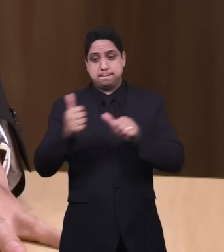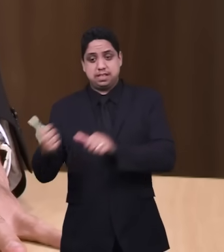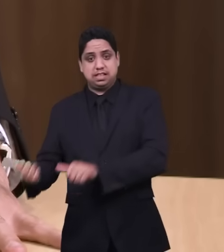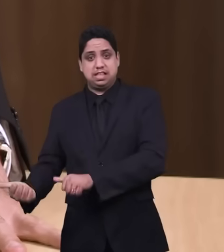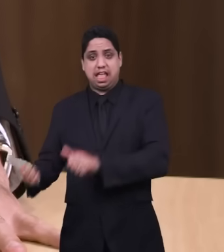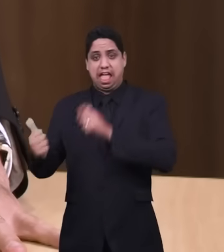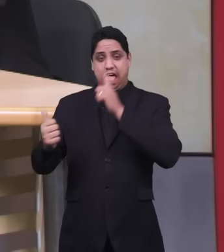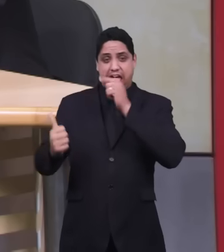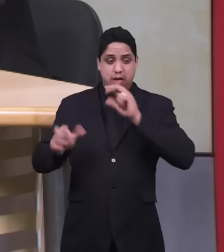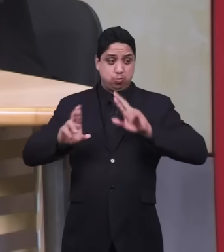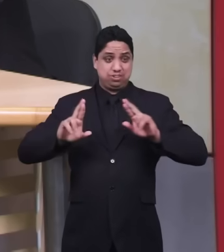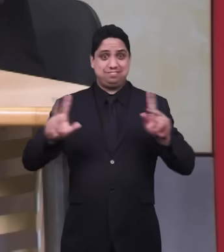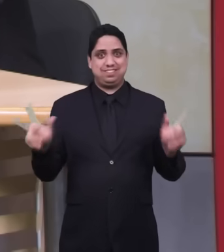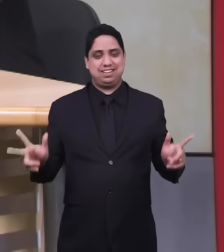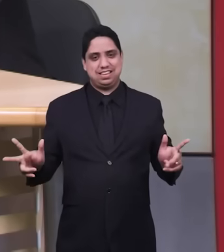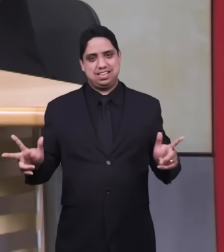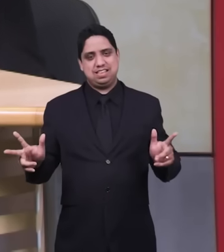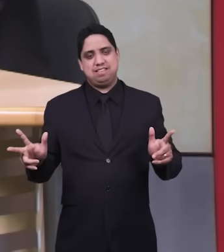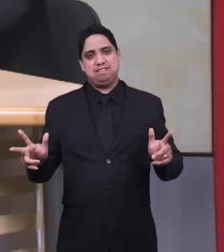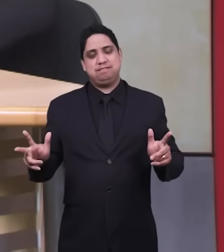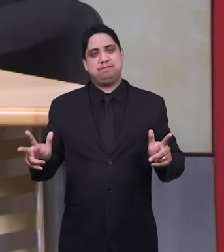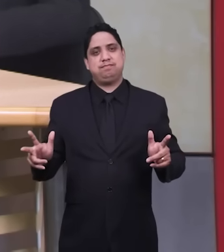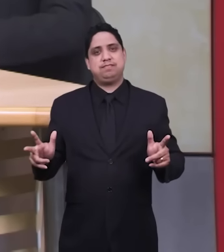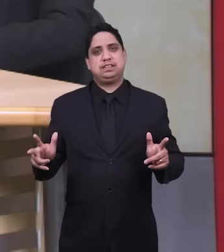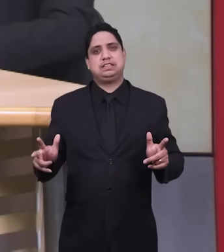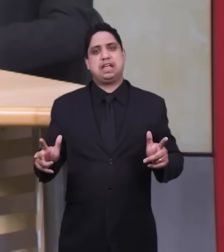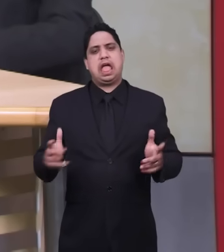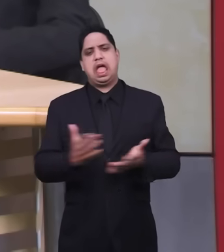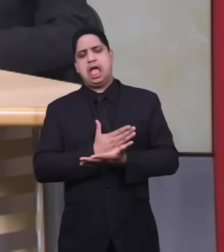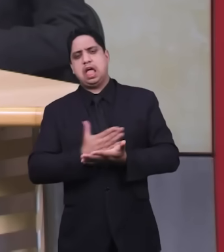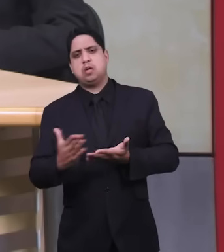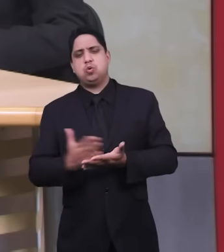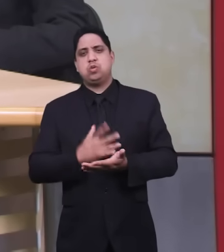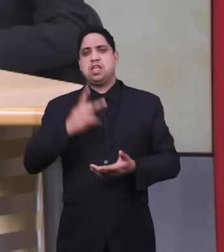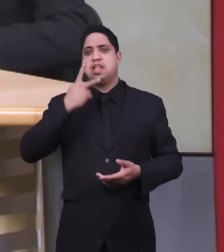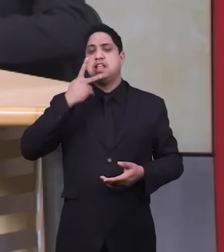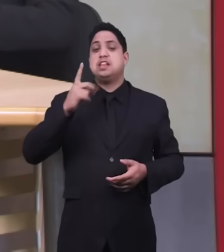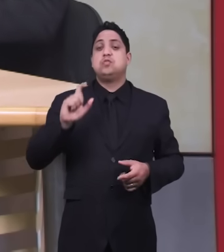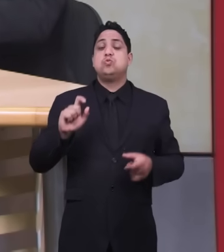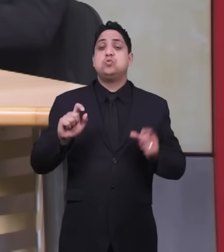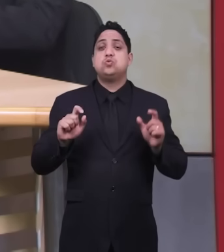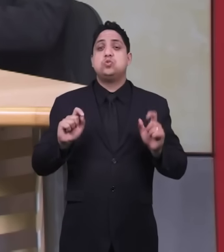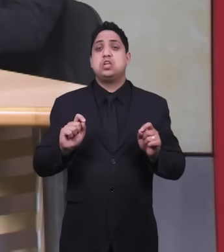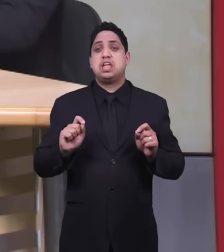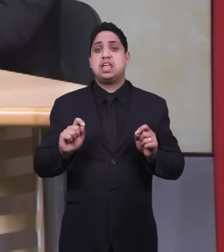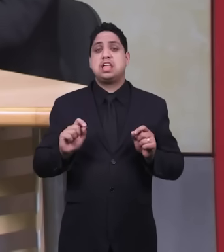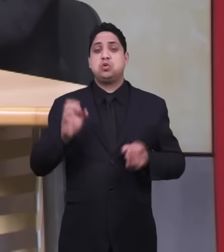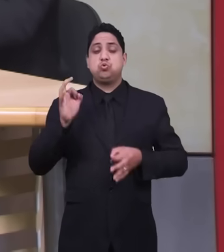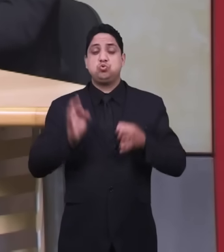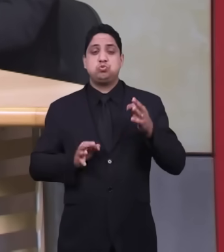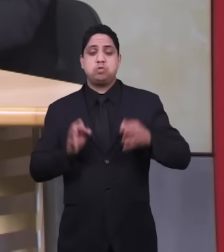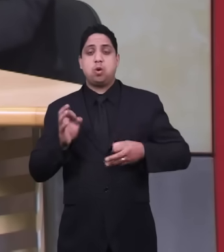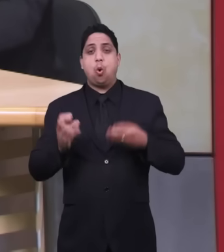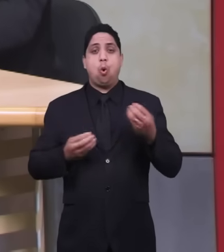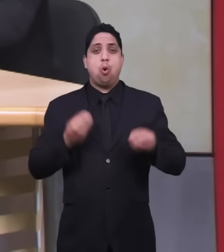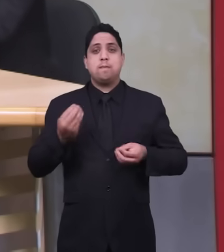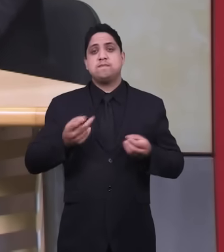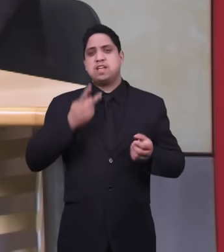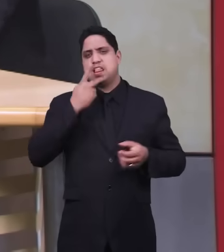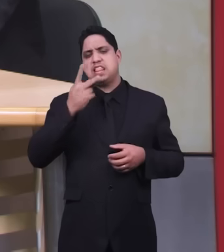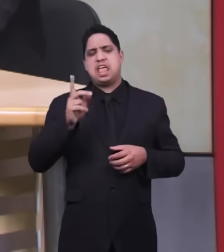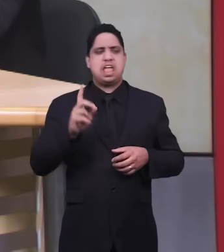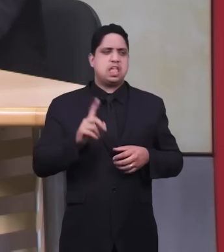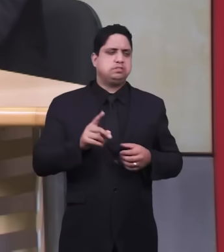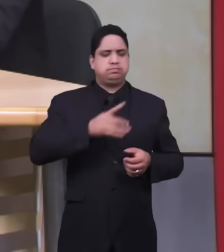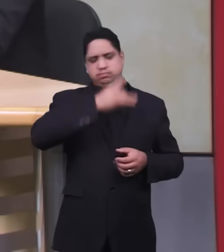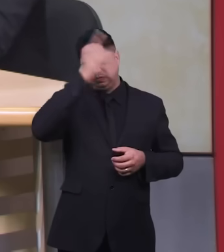Santo. Não tem como você negar. Alguns dizem, querem justificar, dizendo que o